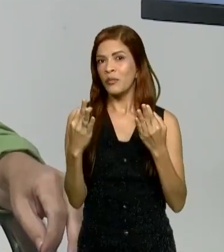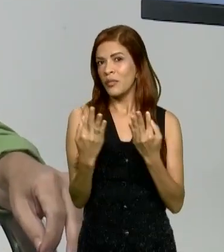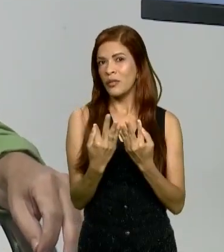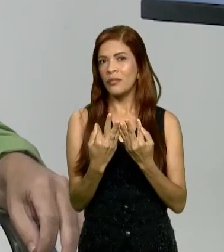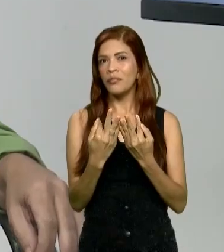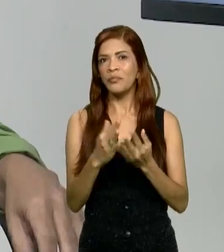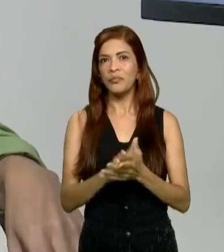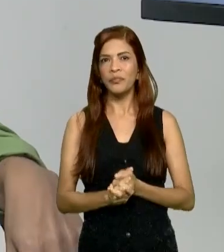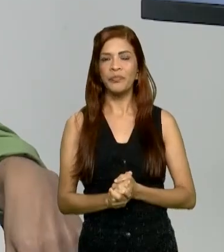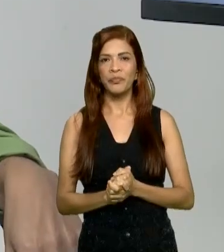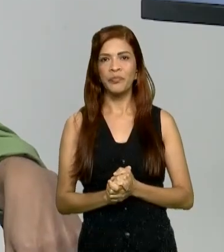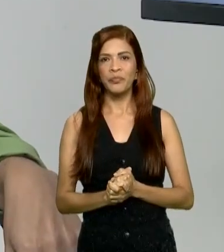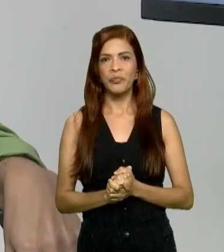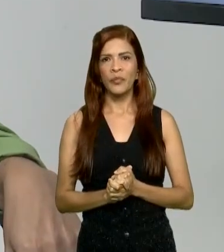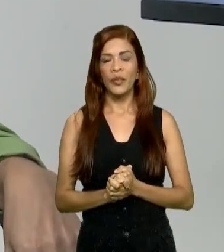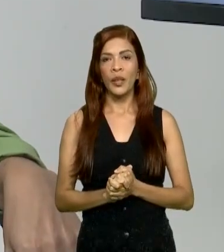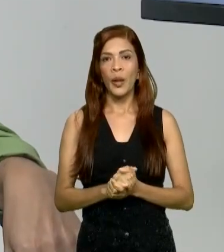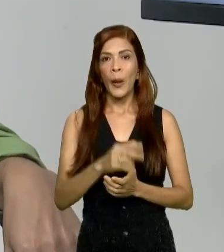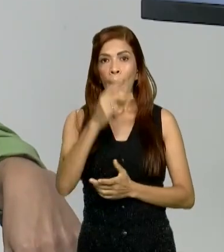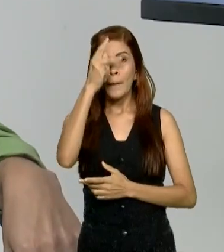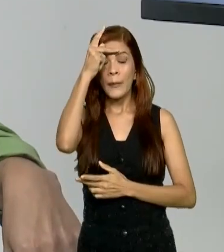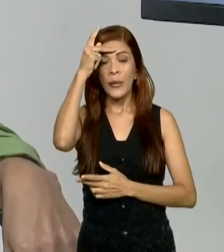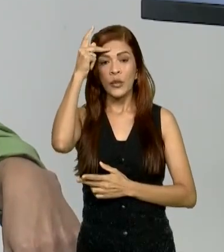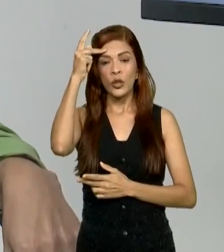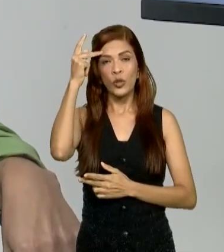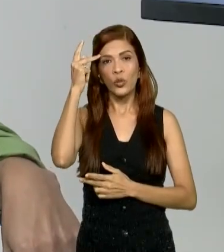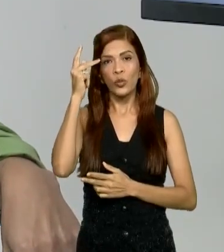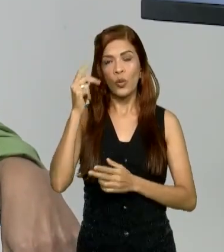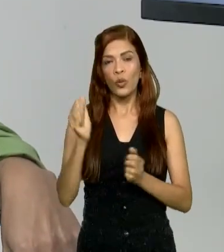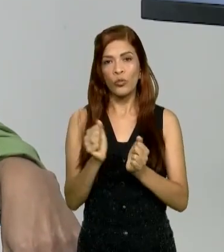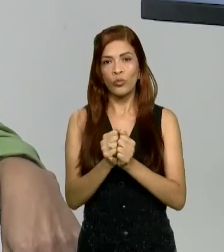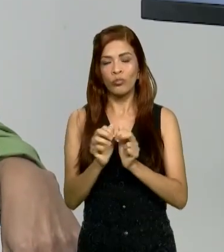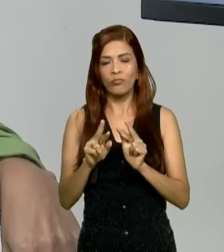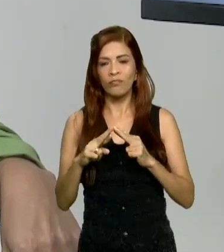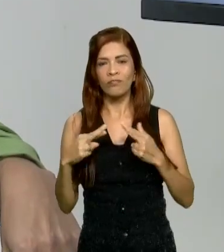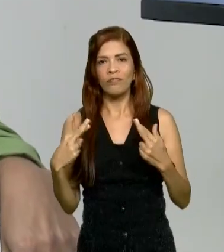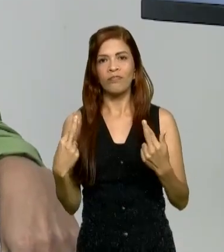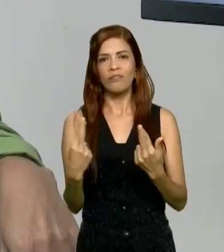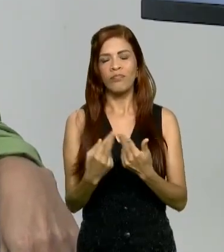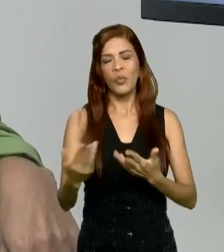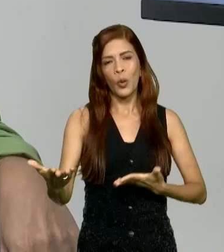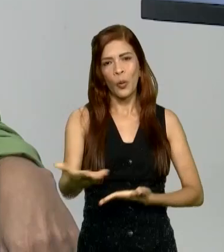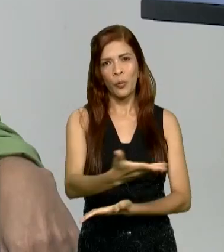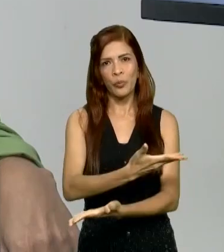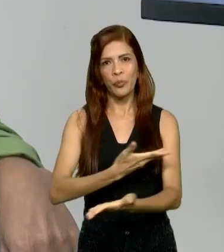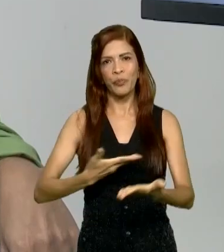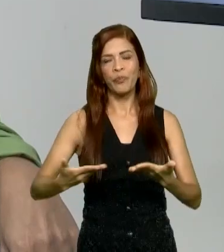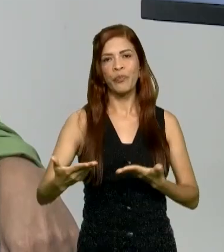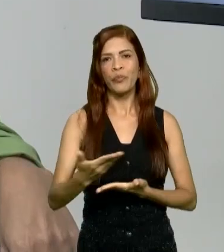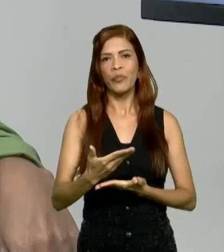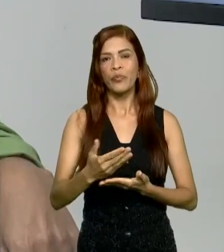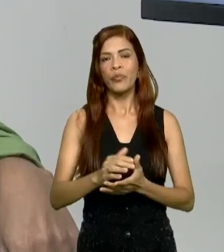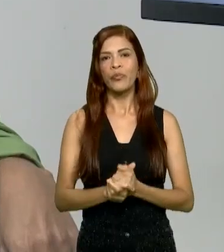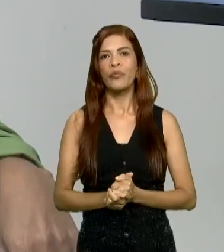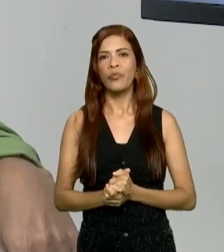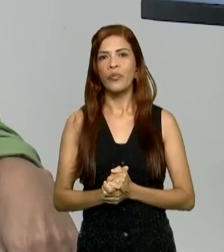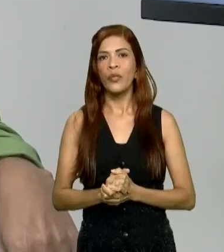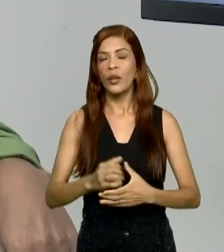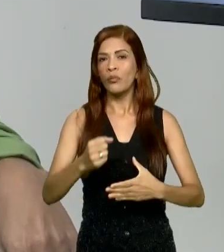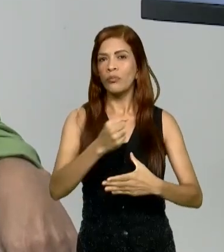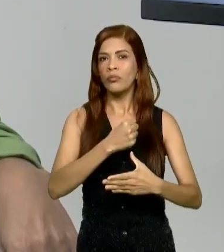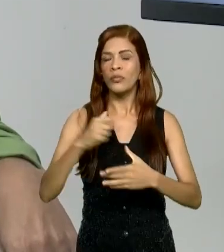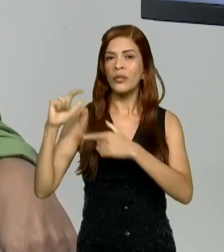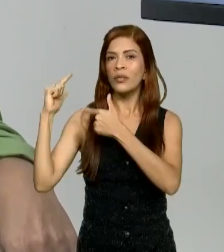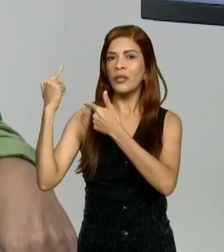que ao se reunindo em torno da mesa compartilham afetos. A cozinha tradicional significa